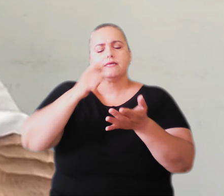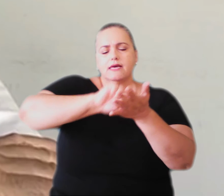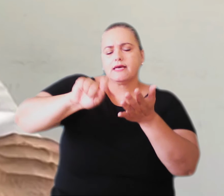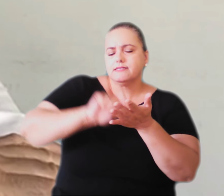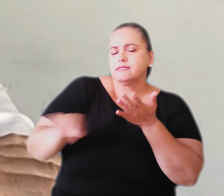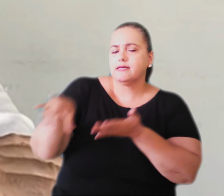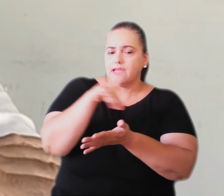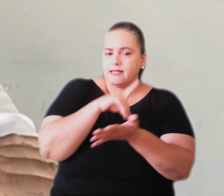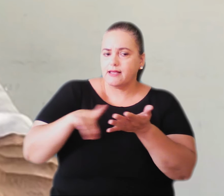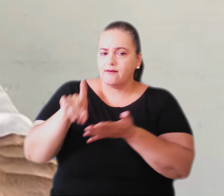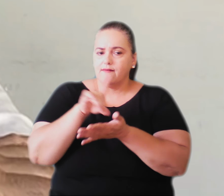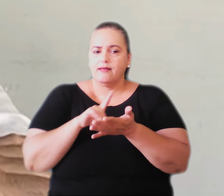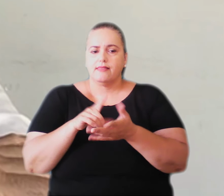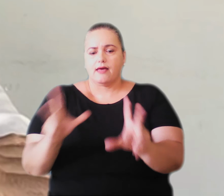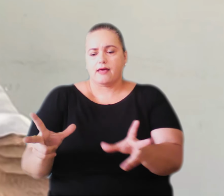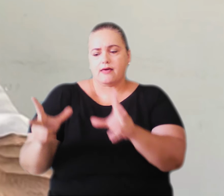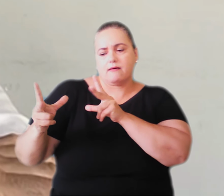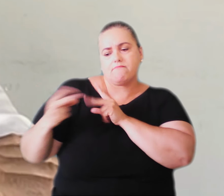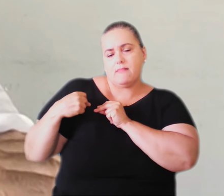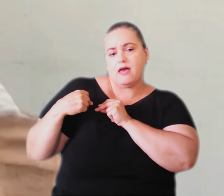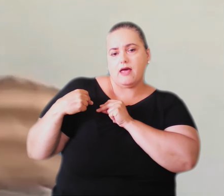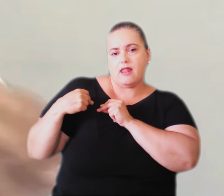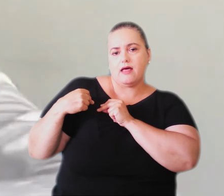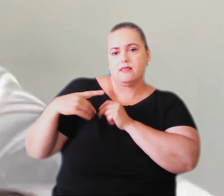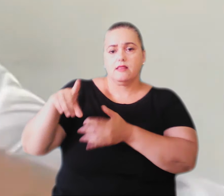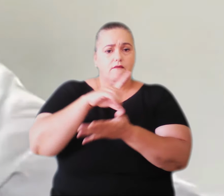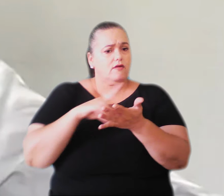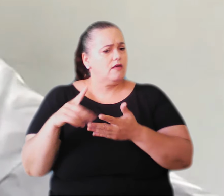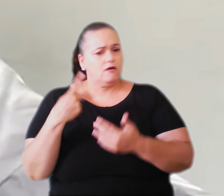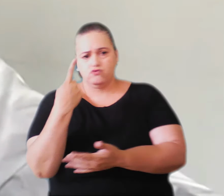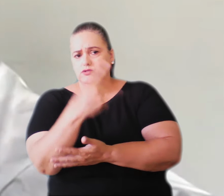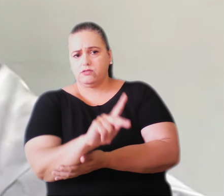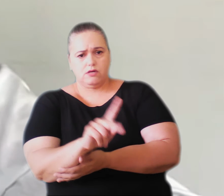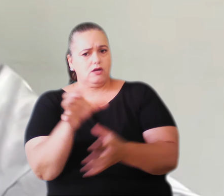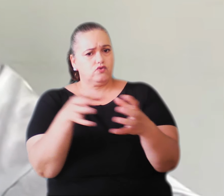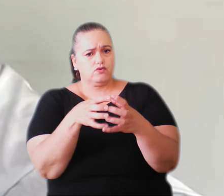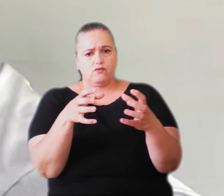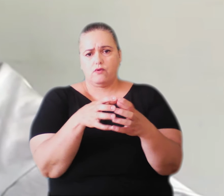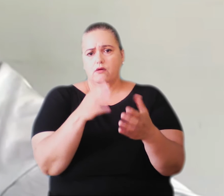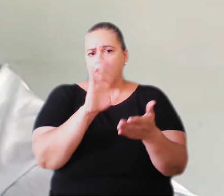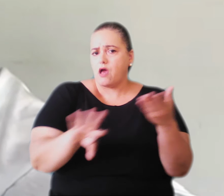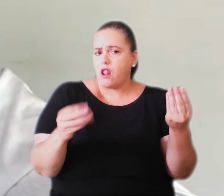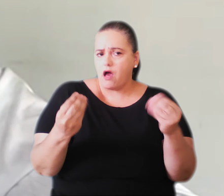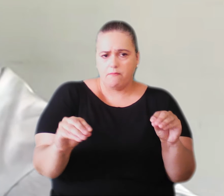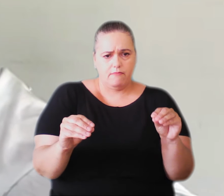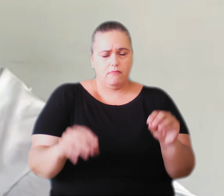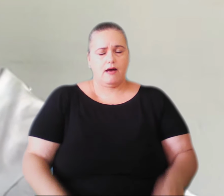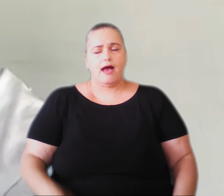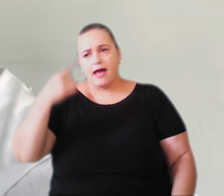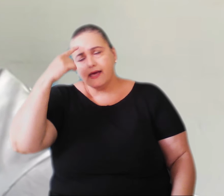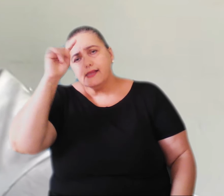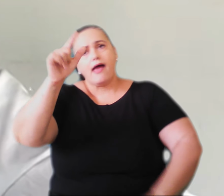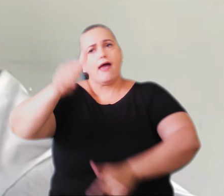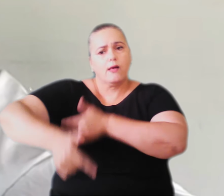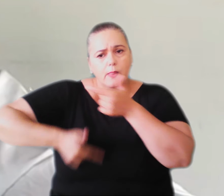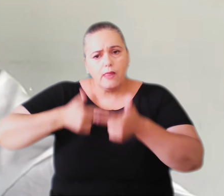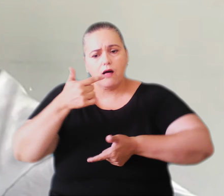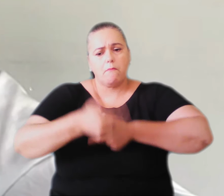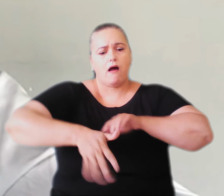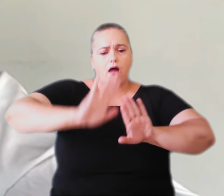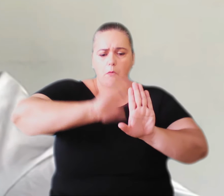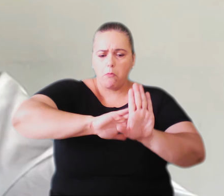o mérito, o grande mérito desse DVD é de vocês. Isso aí ninguém tira. Quer dizer, a ideia, o trabalho todo que vocês